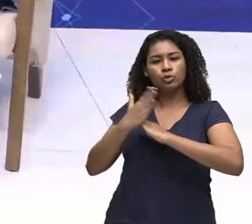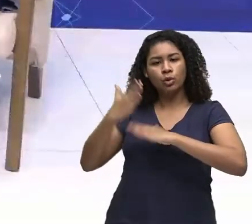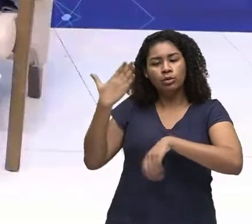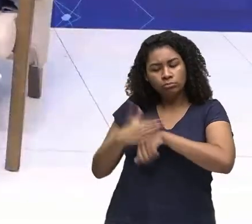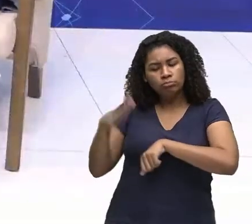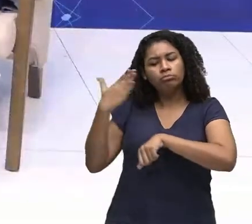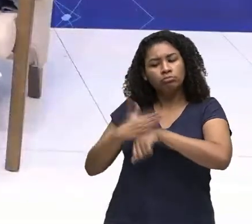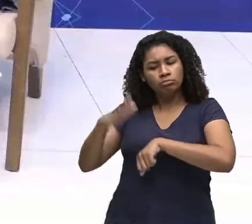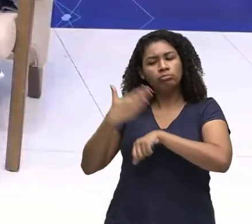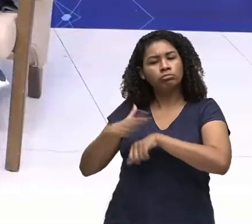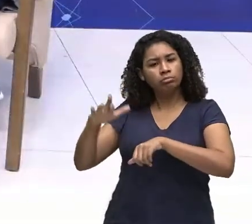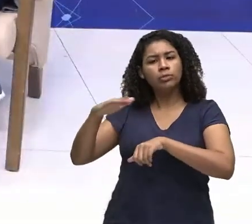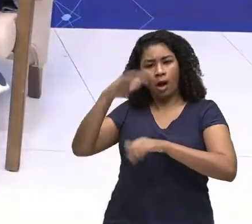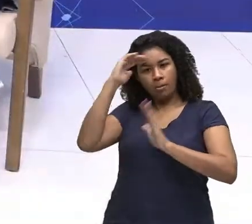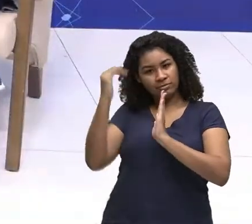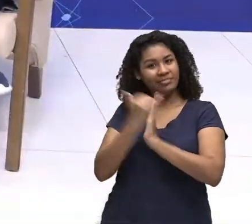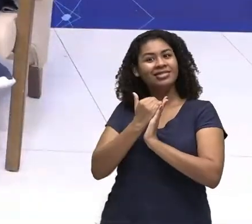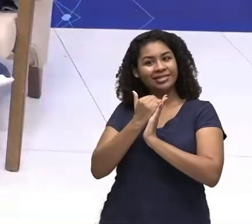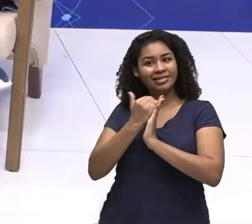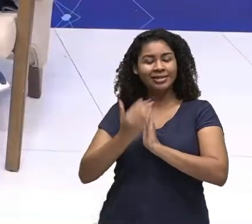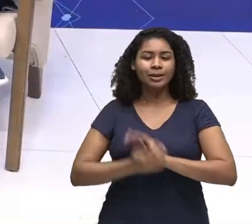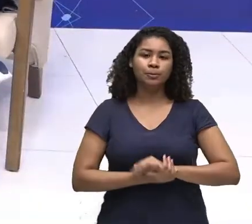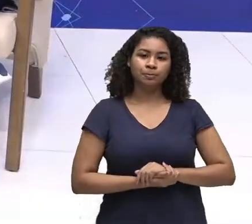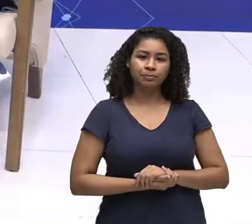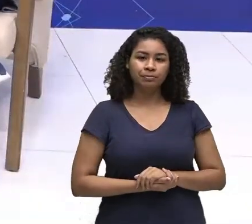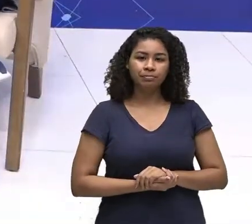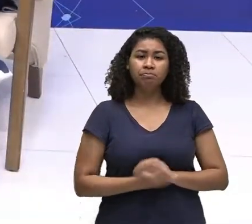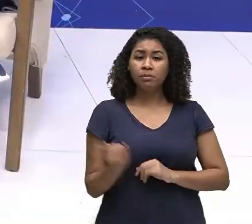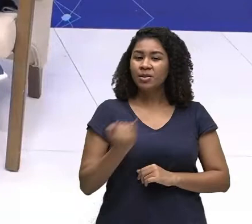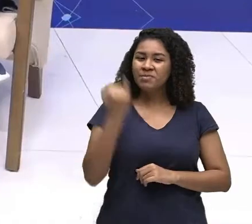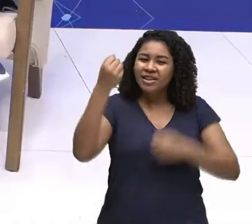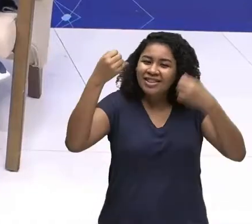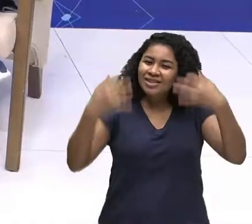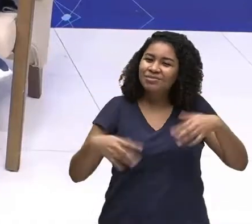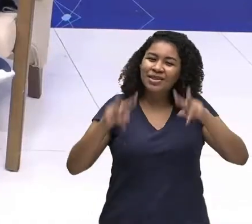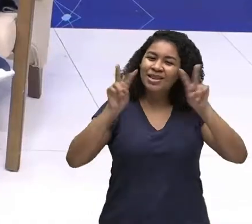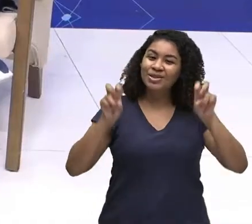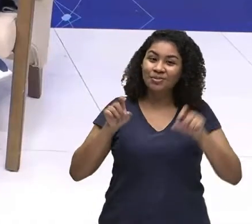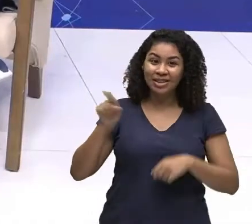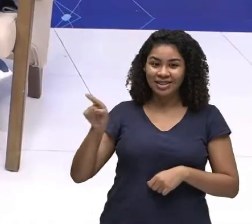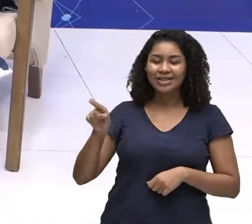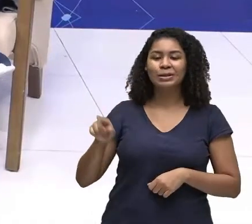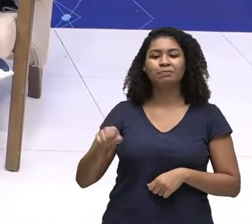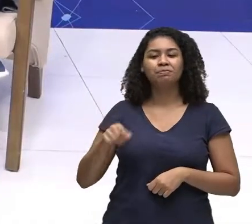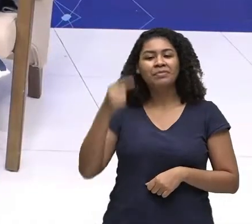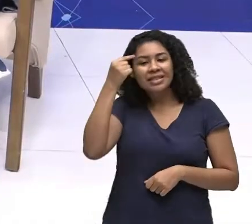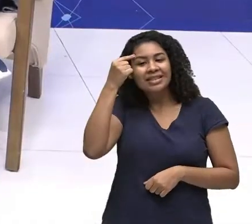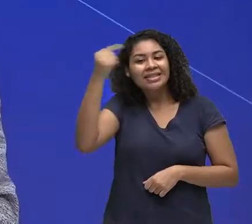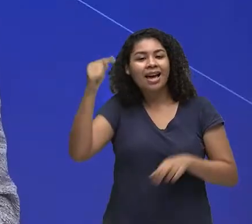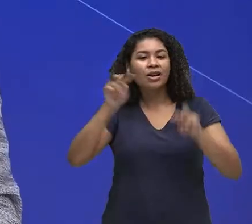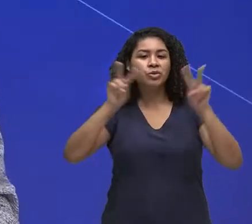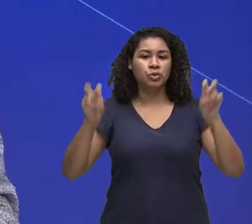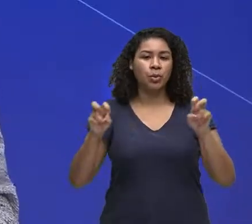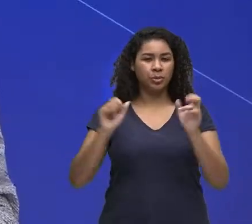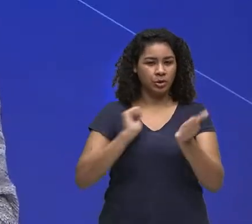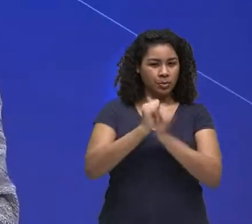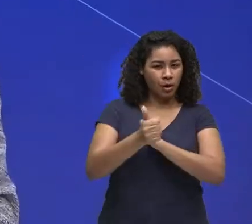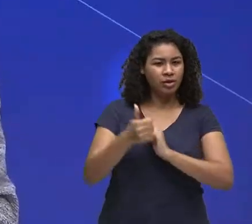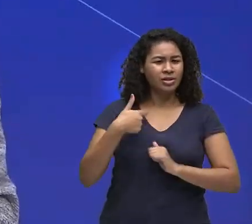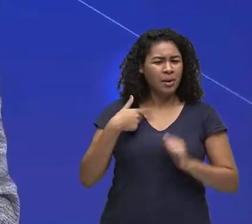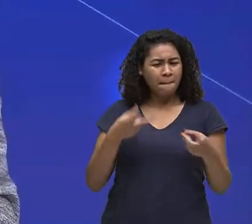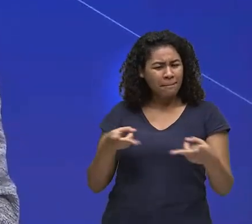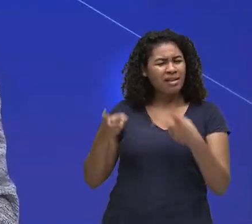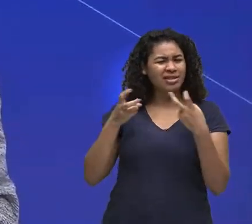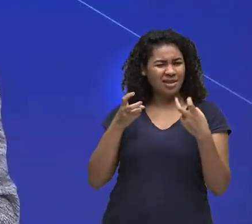a gente falar disso para que, novamente, eu trouxe aí essa ideia do esporte pelo esporte. Por quê? Porque é uma coisa que eu já vi ser